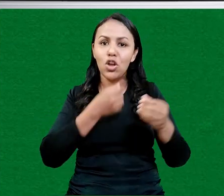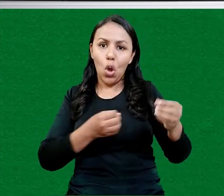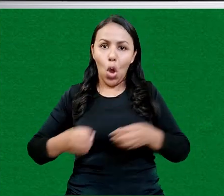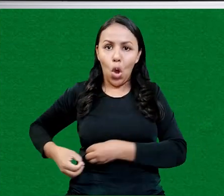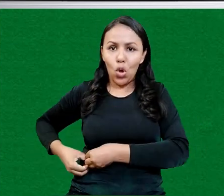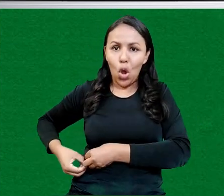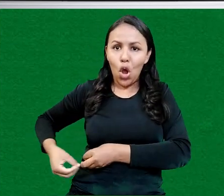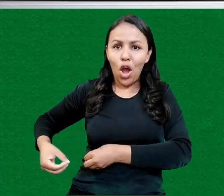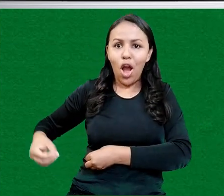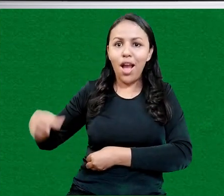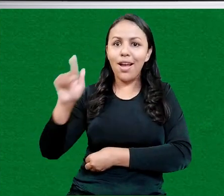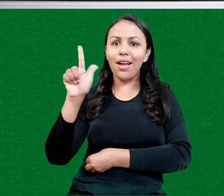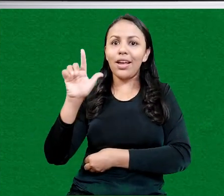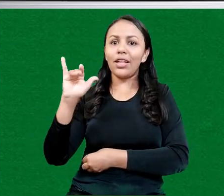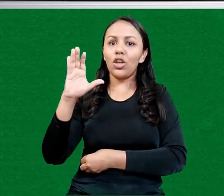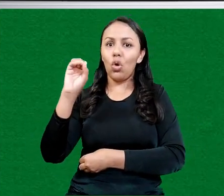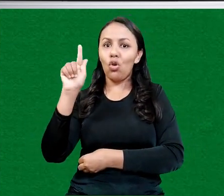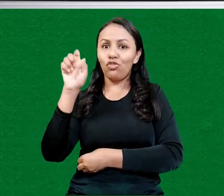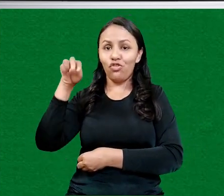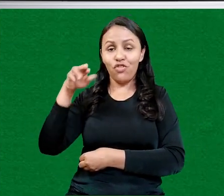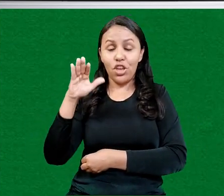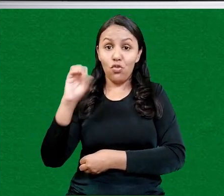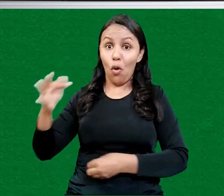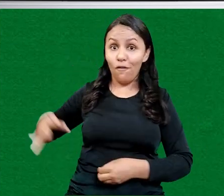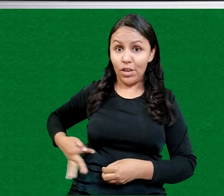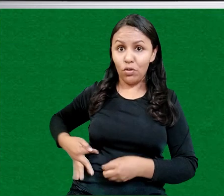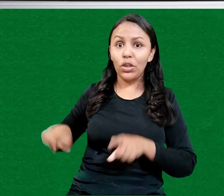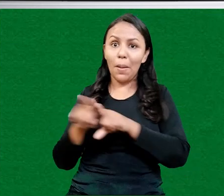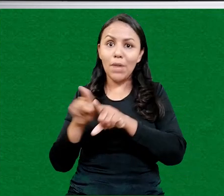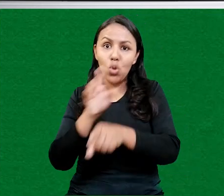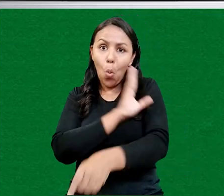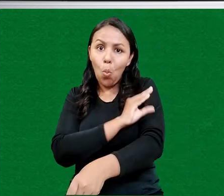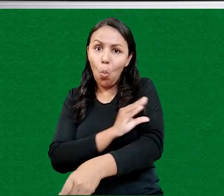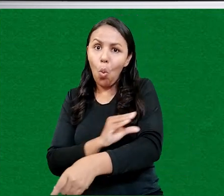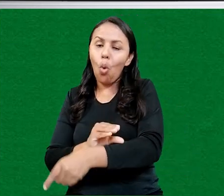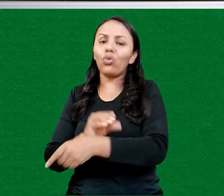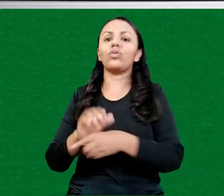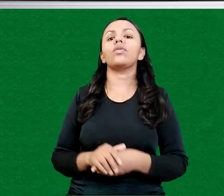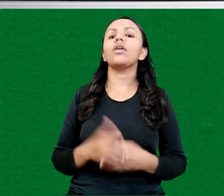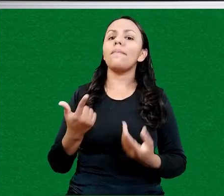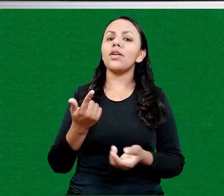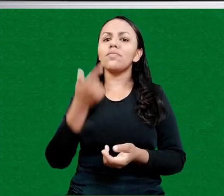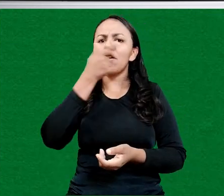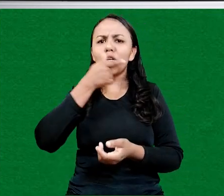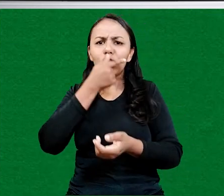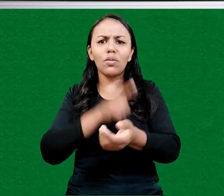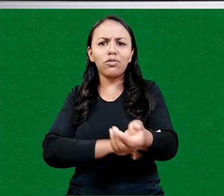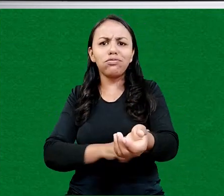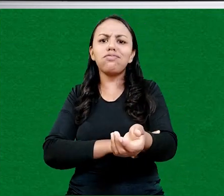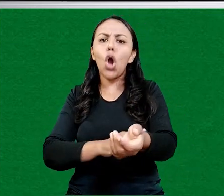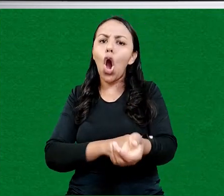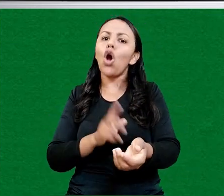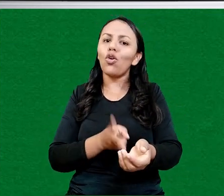e glicogênio no nosso músculo esquelético para a contração muscular, para a manutenção da glicemia, como componente